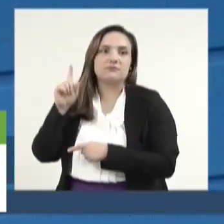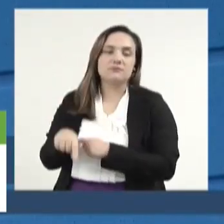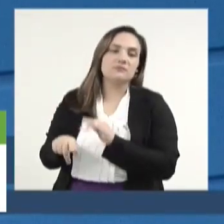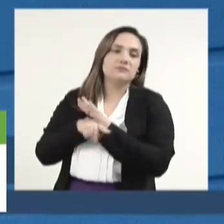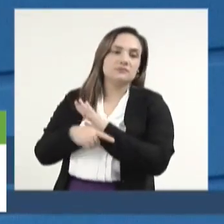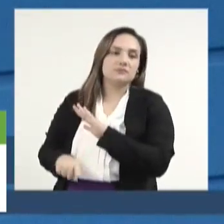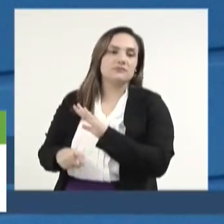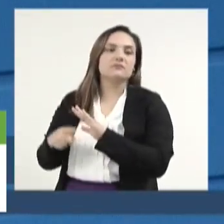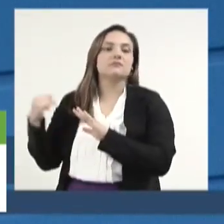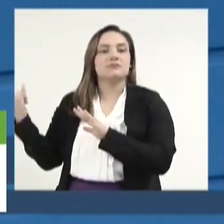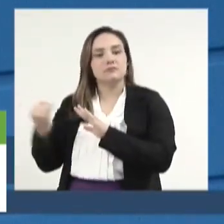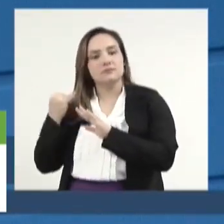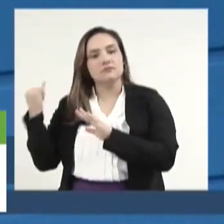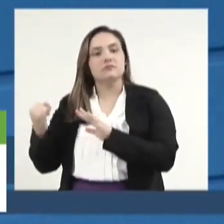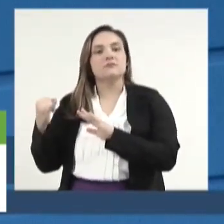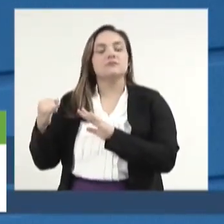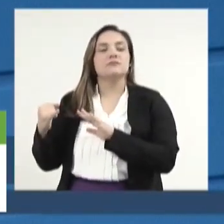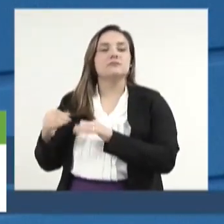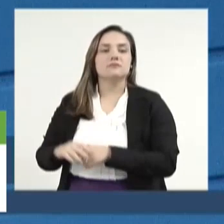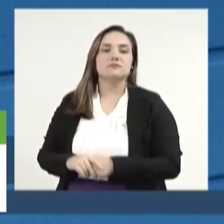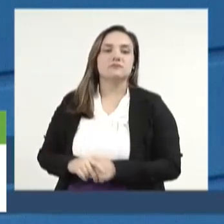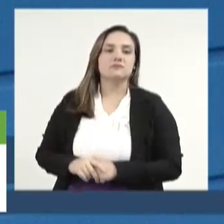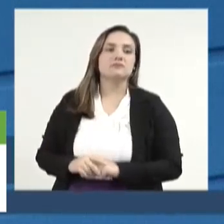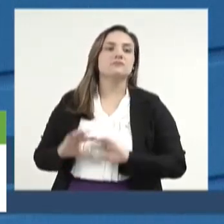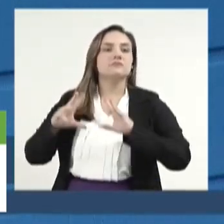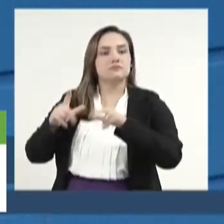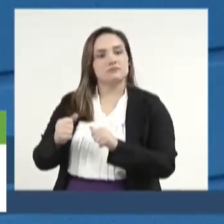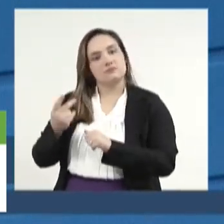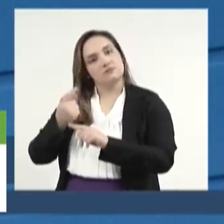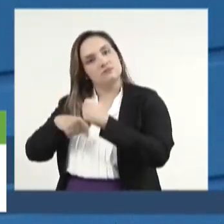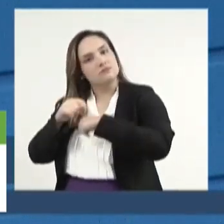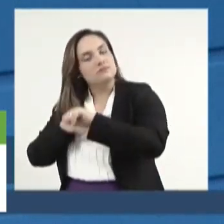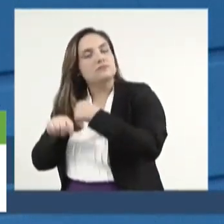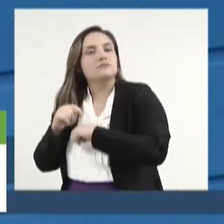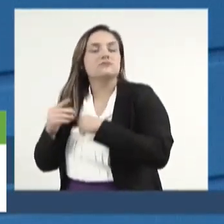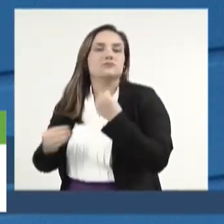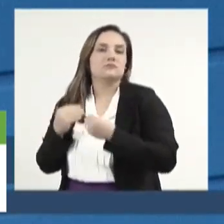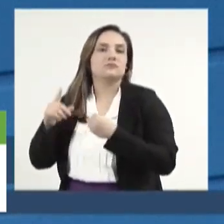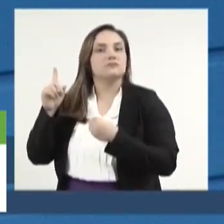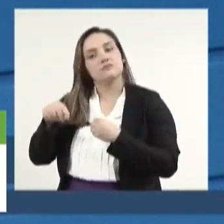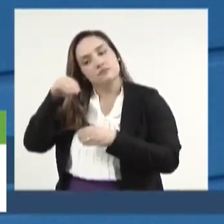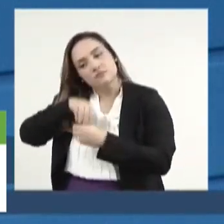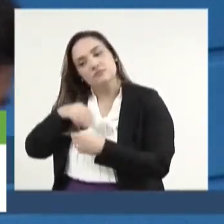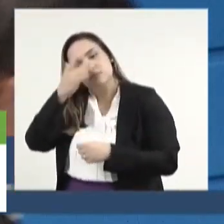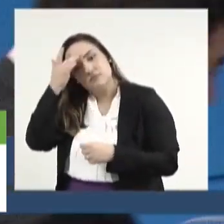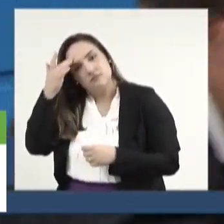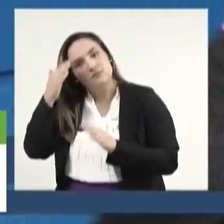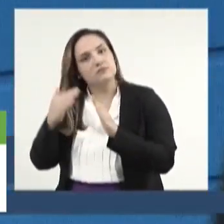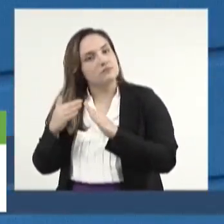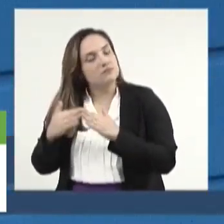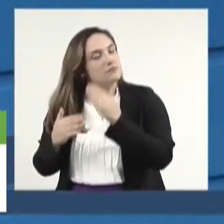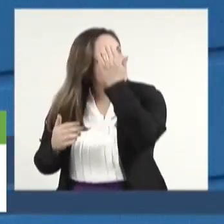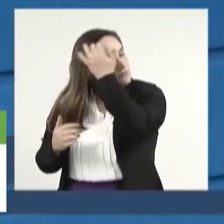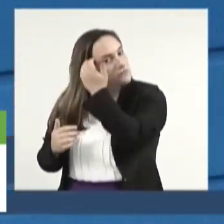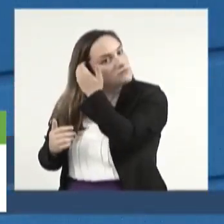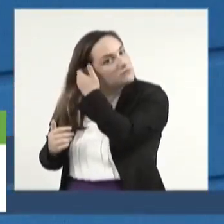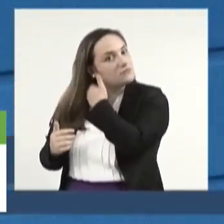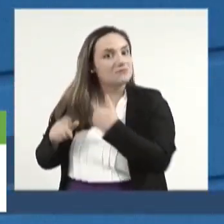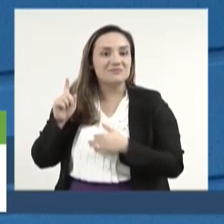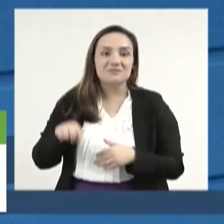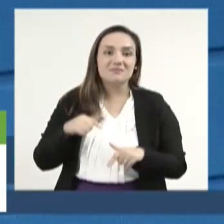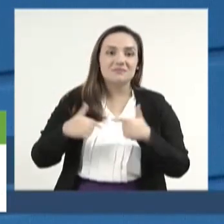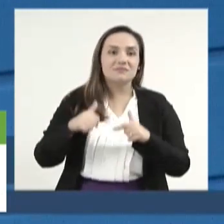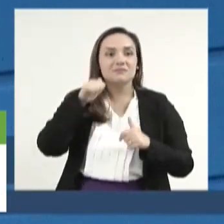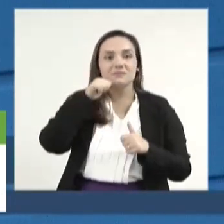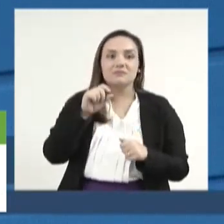é um trabalho importante para o Estado, Toda a economia é gerada a partir das pessoas e esse é um trabalho que as